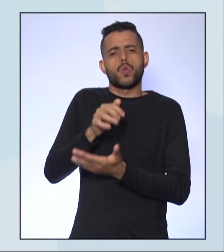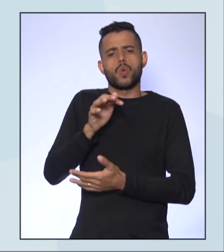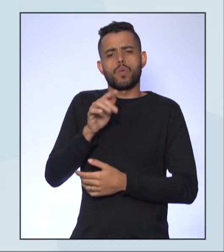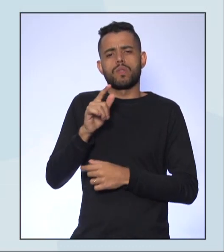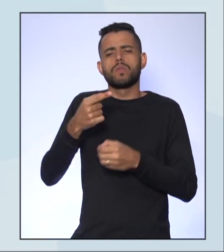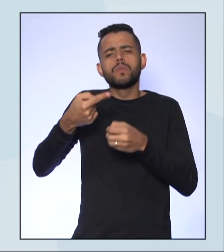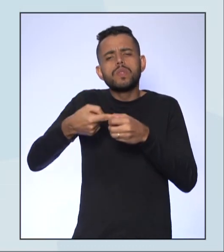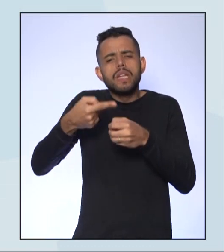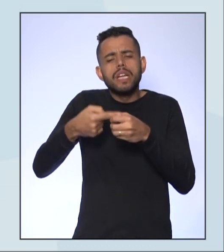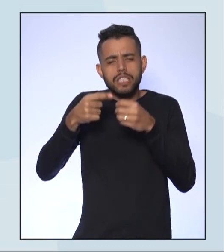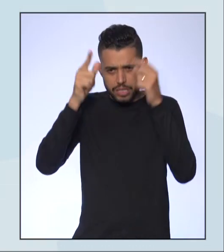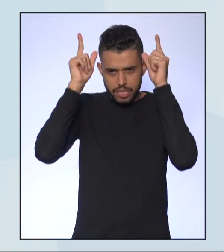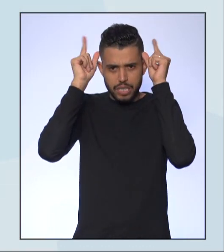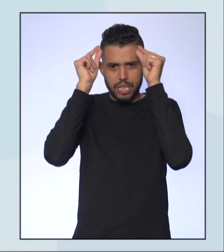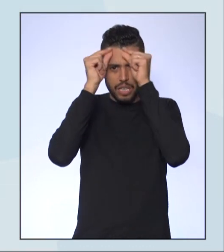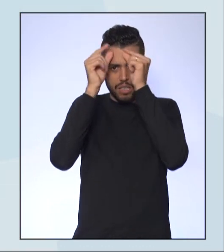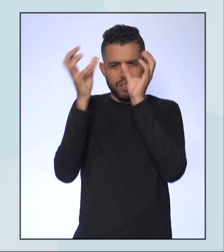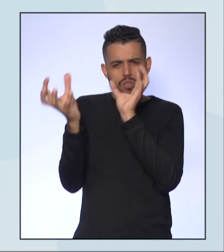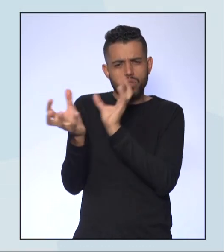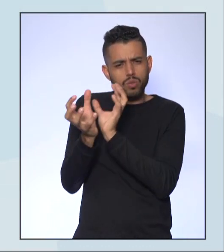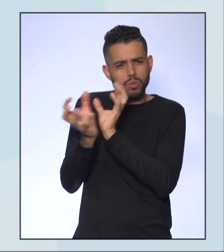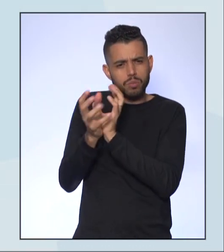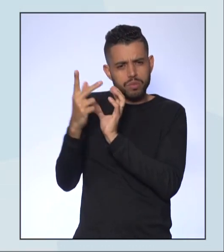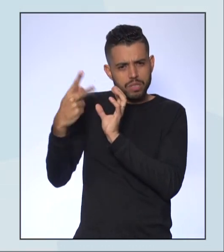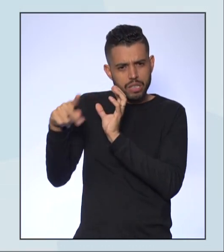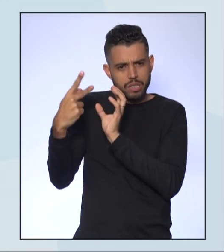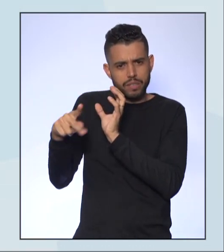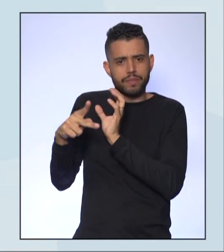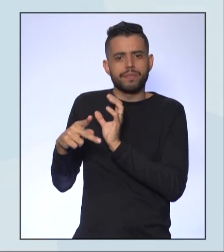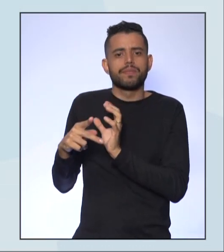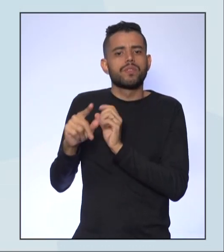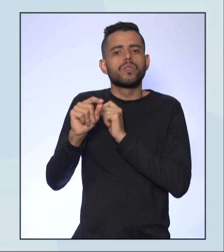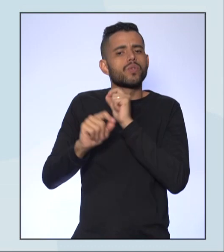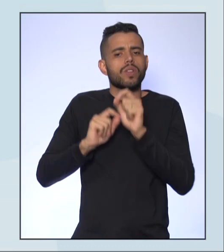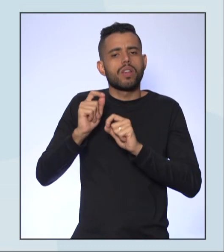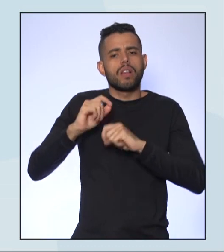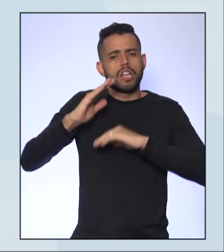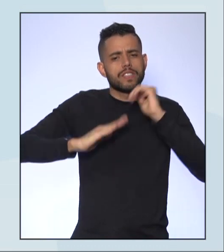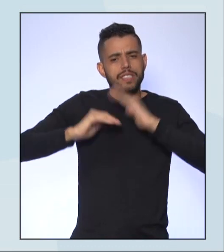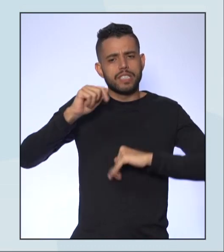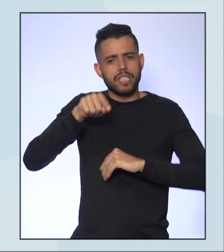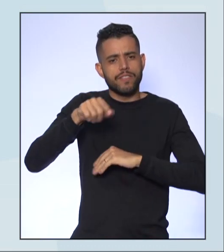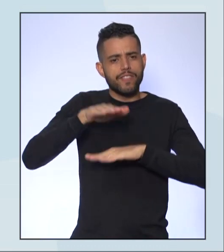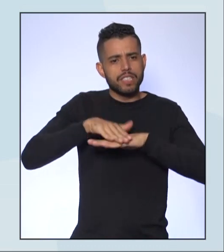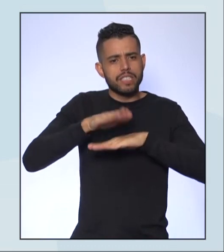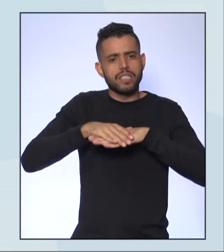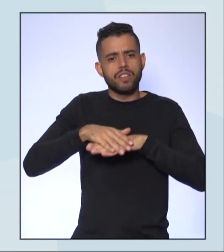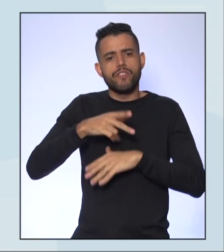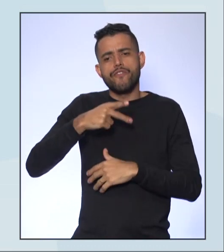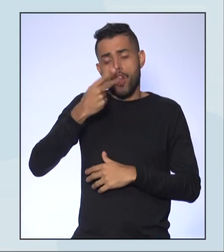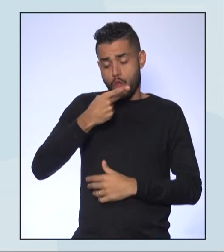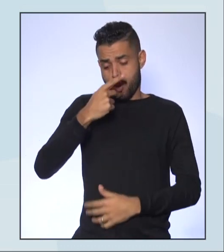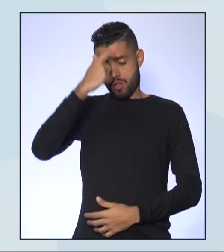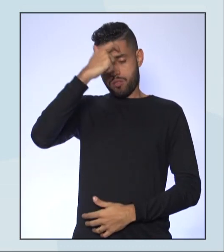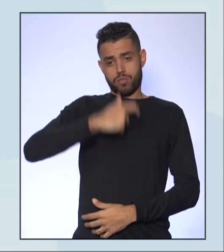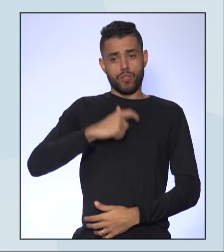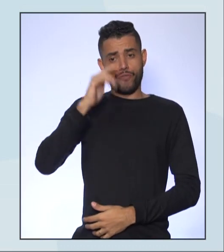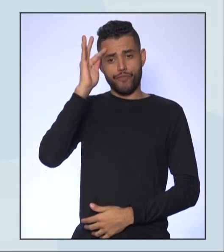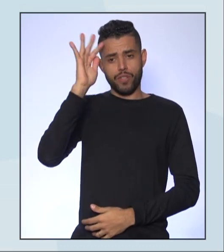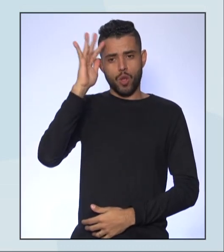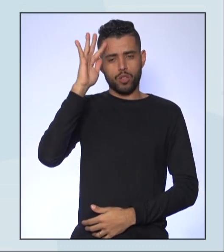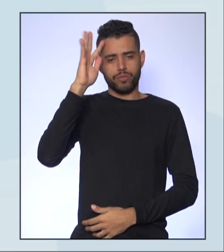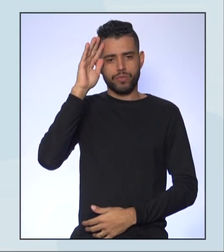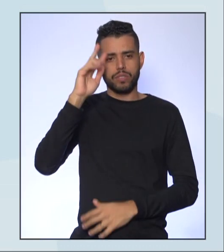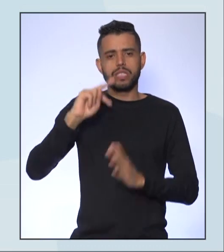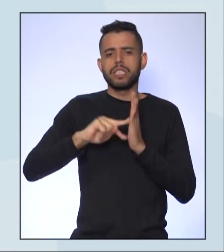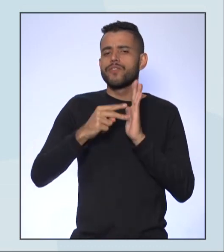que fazia parte da Liga do Peloponeso, sobre o nome da atividade que exercia, afirmou ser filósofo, isto é,